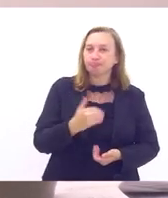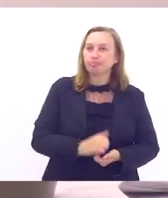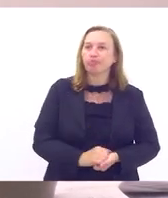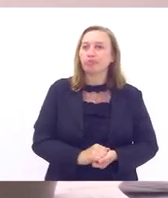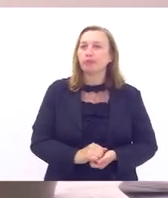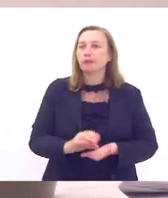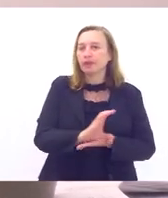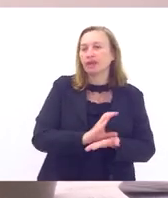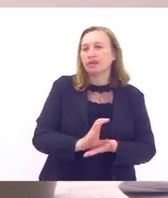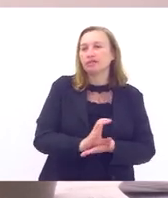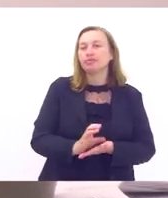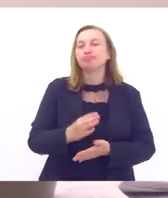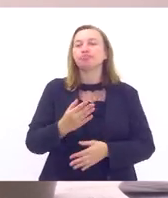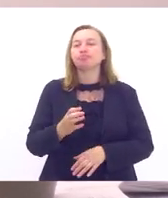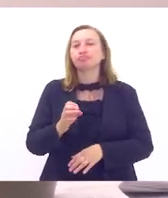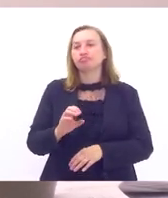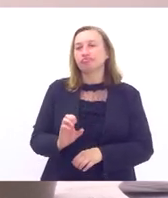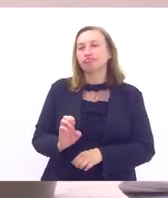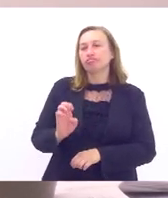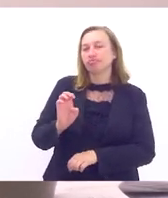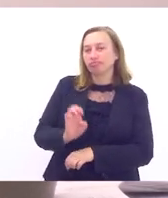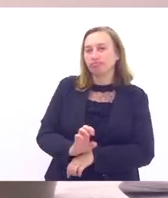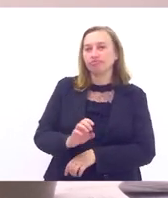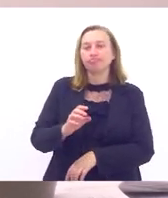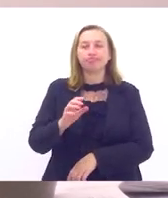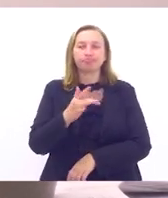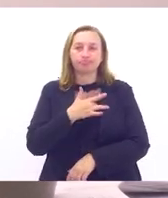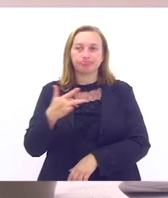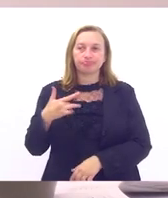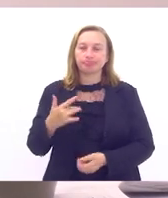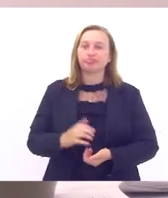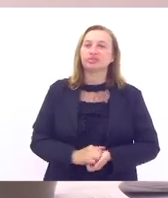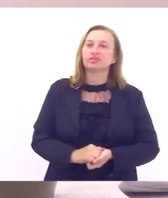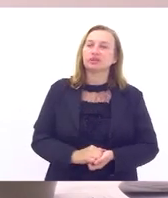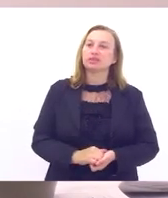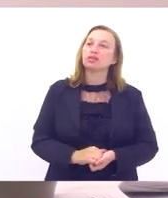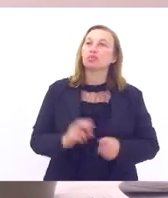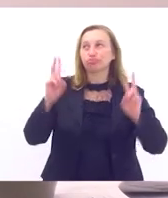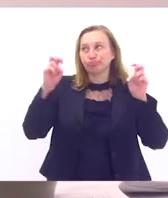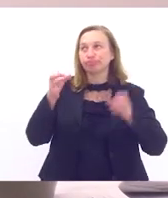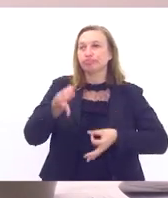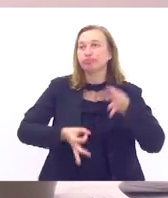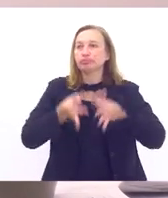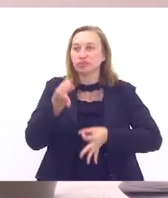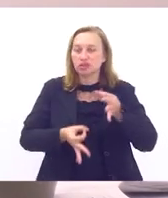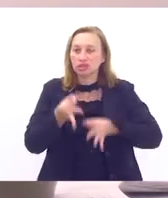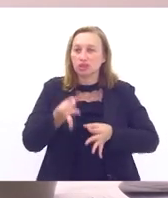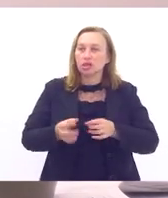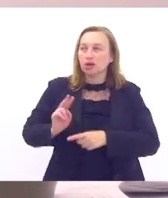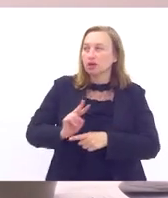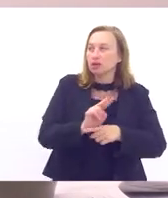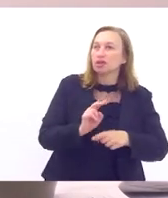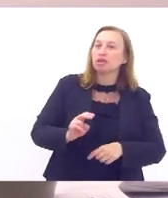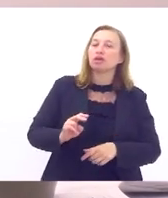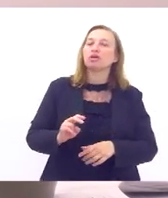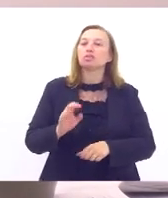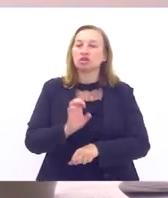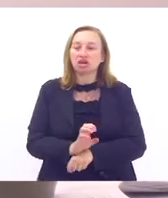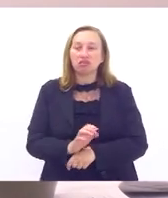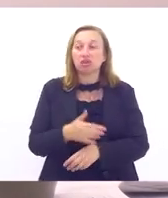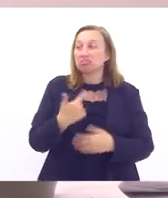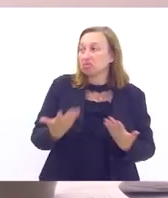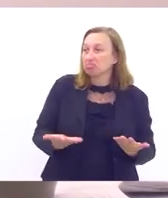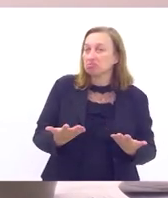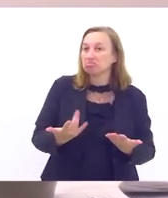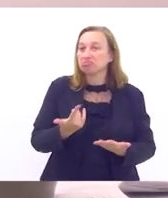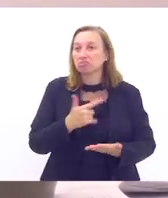do Conselho Estadual de Saúde e que essa era uma questão jurídica que estava submetida à Procuradoria-Geral do Estado, então não